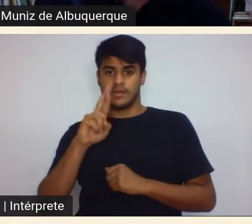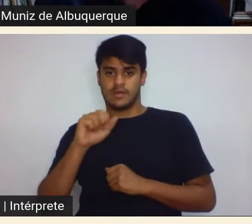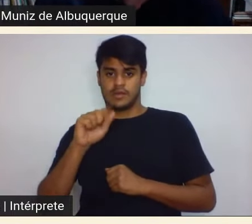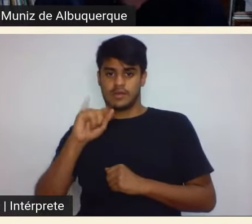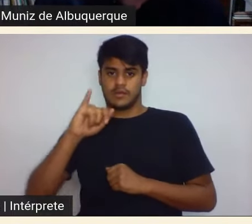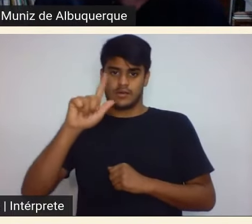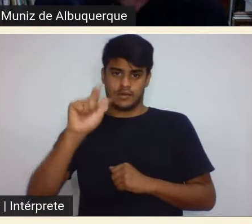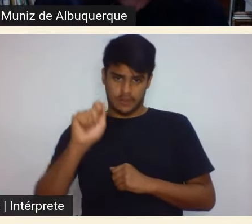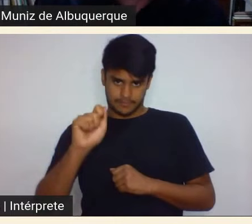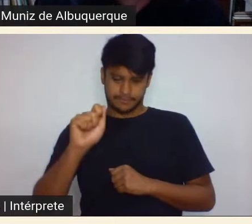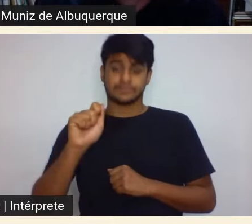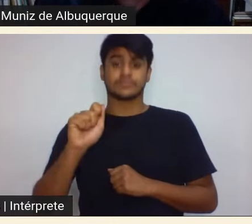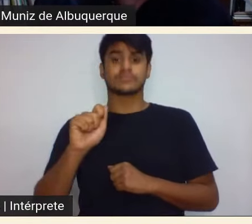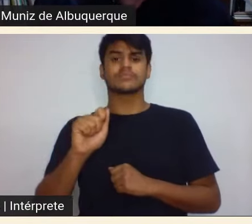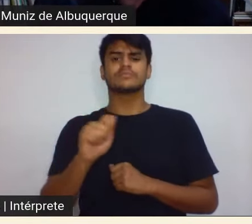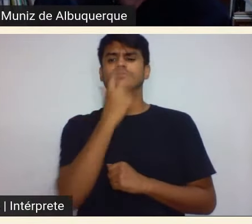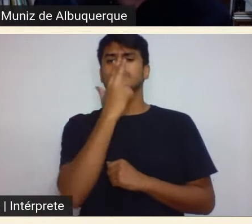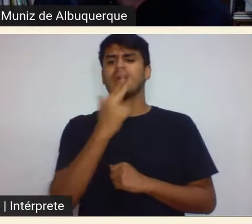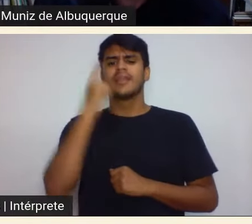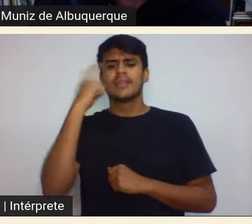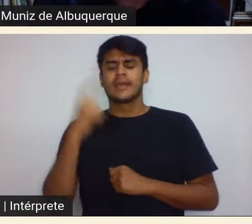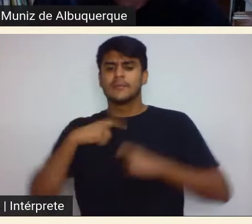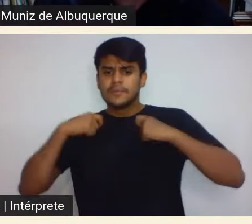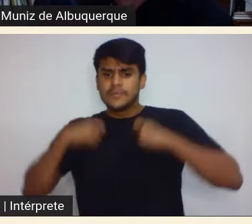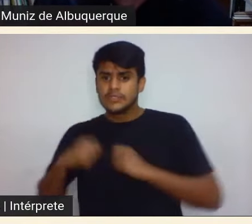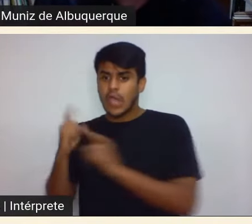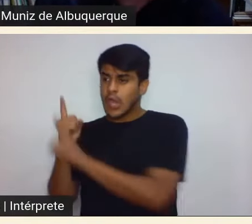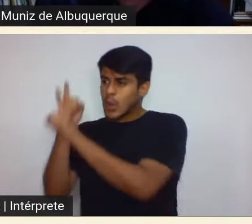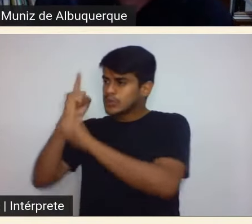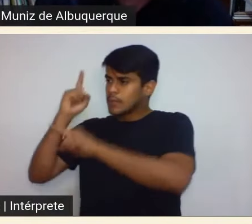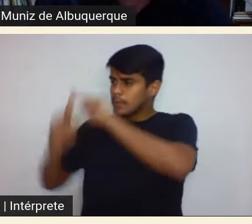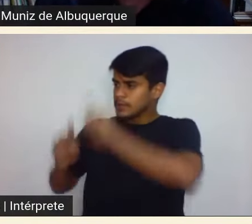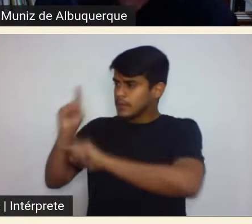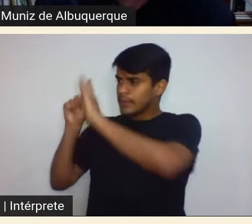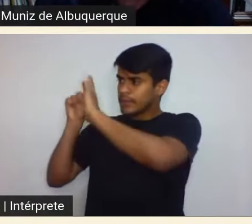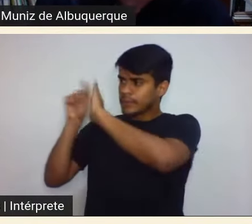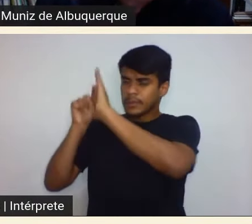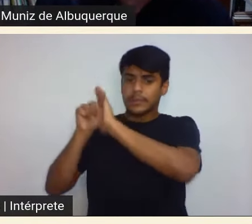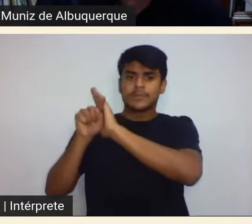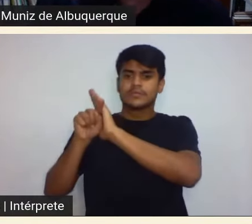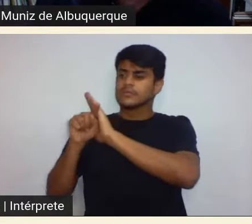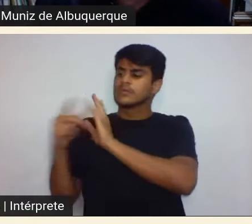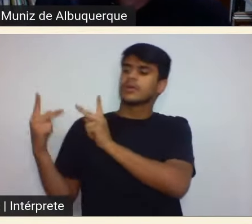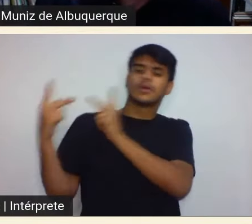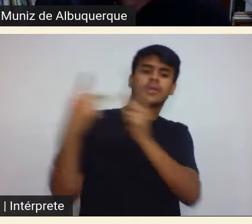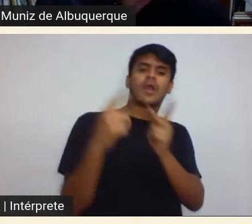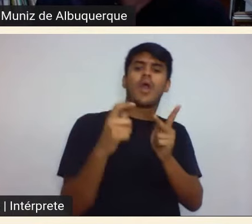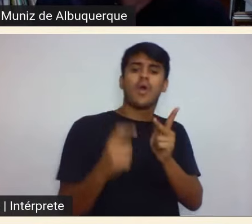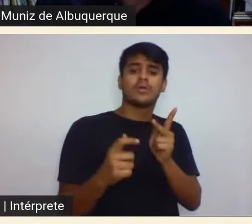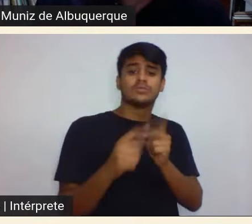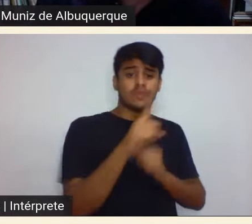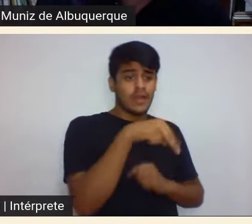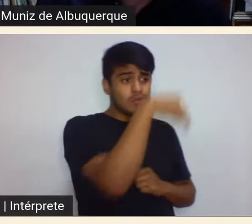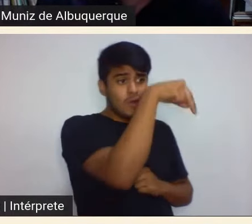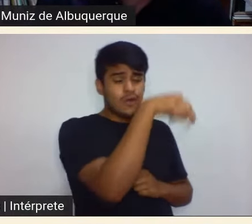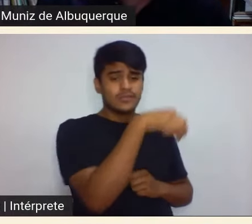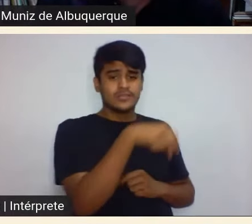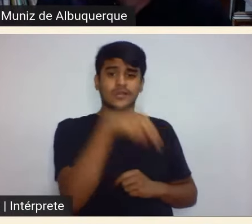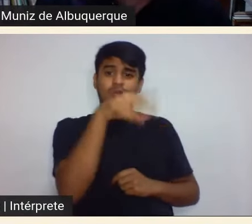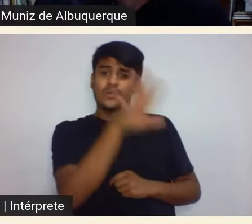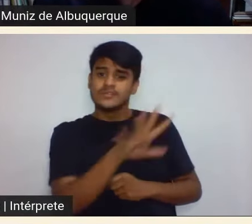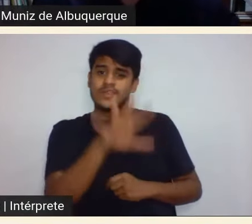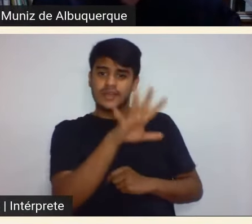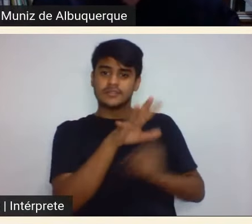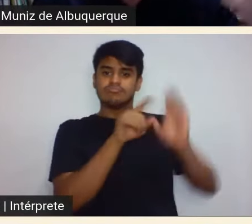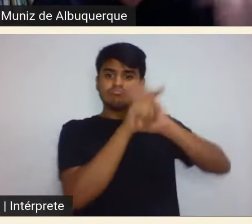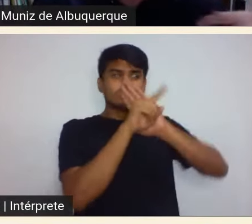buscar material para tratar da brasilidade, você vem ao norte, você vem ao nordeste, que aí está a matéria-prima da